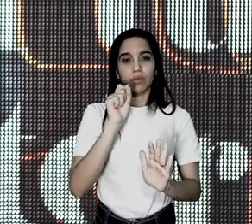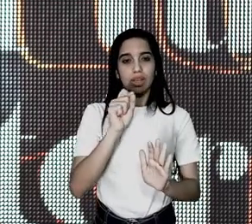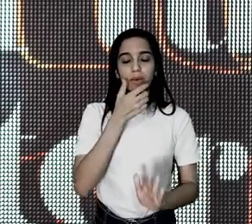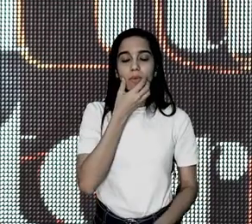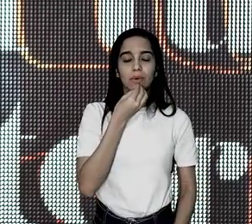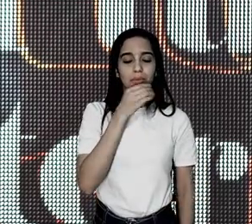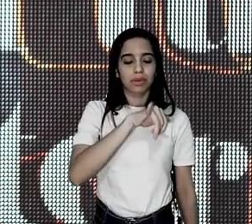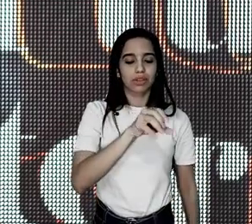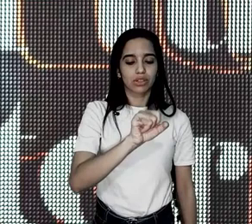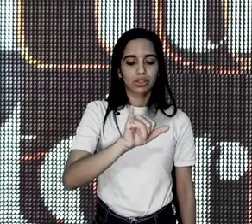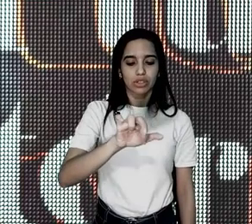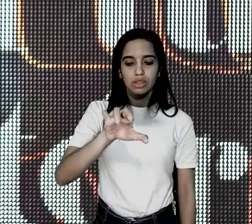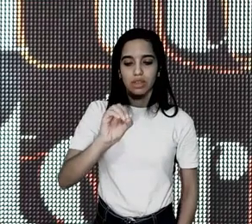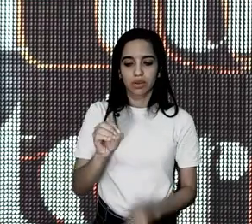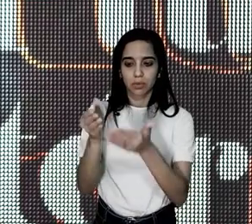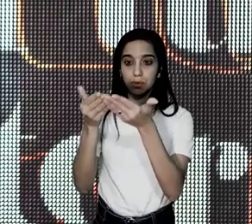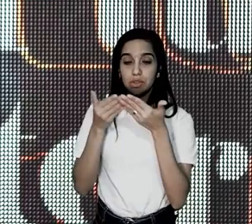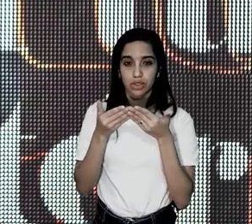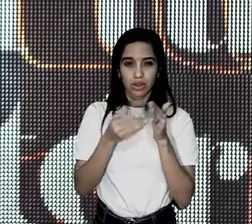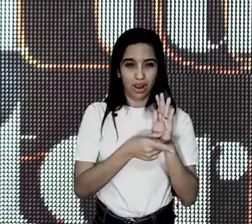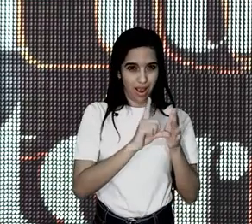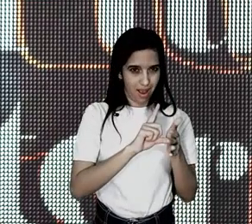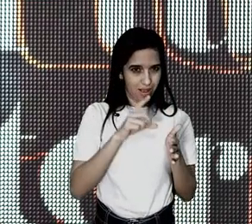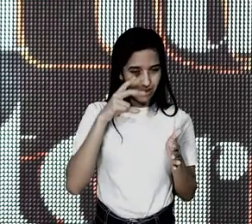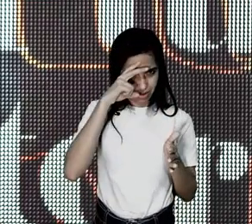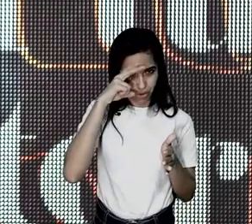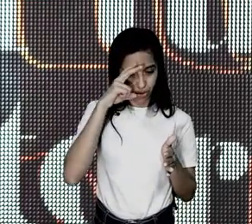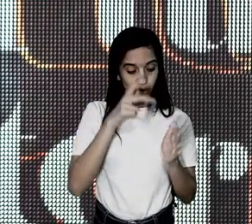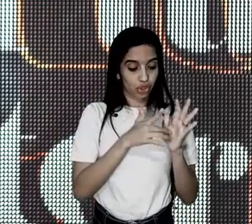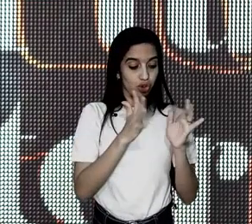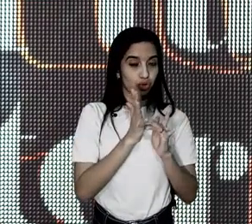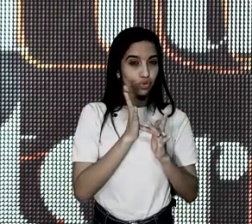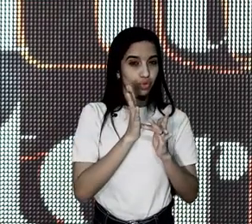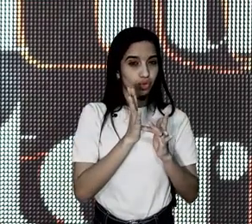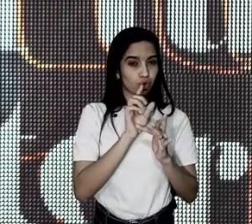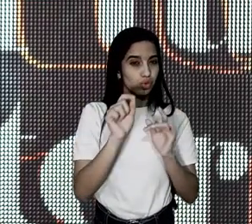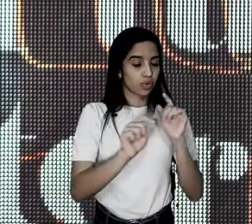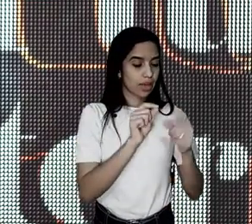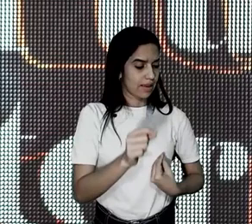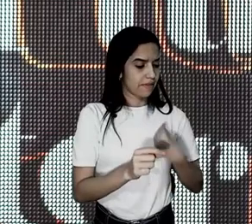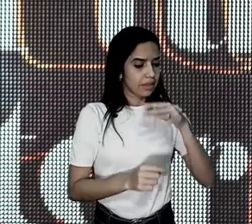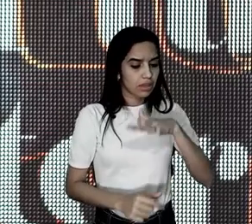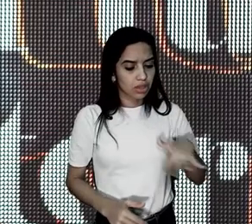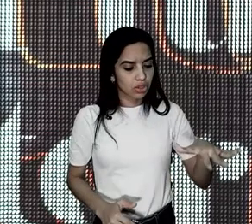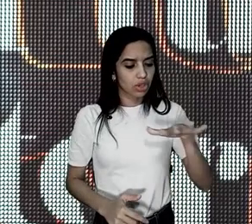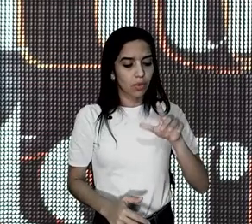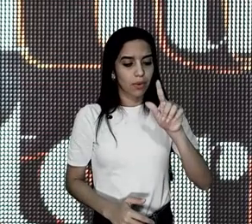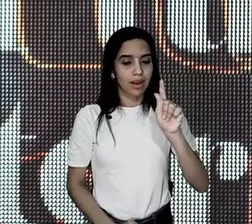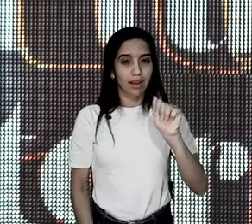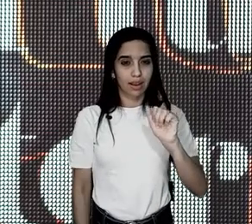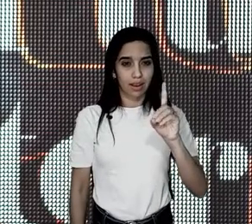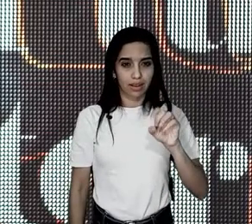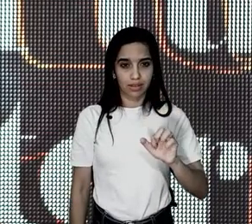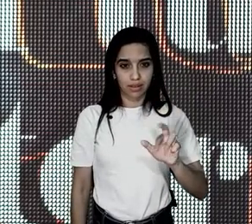de Jairo. E antes de chegar nesse ponto, Jesus vinha ali de uma região de Gadara, onde ele